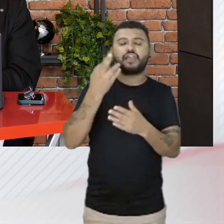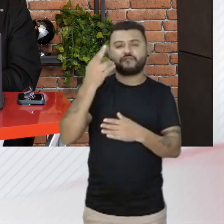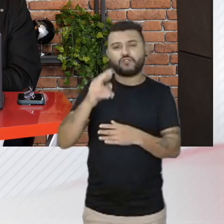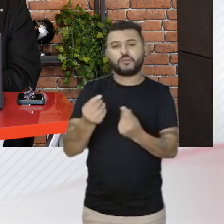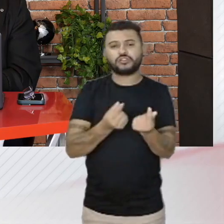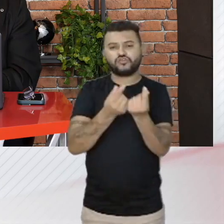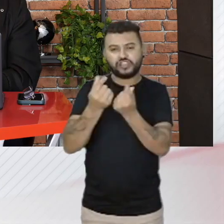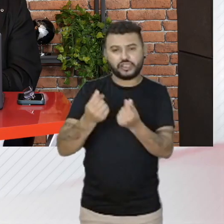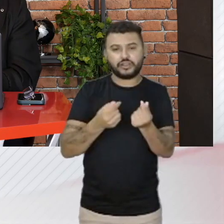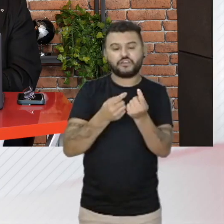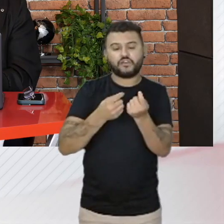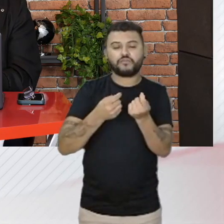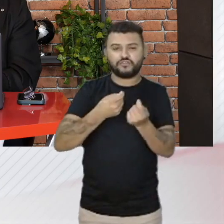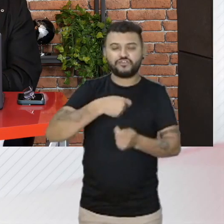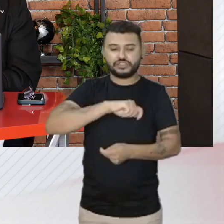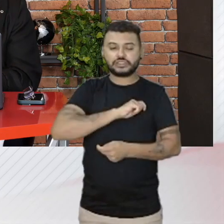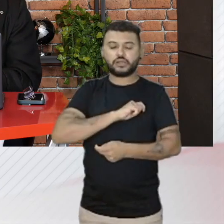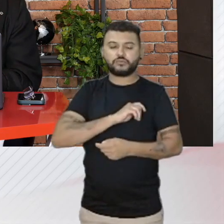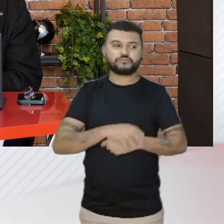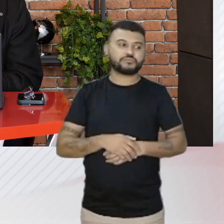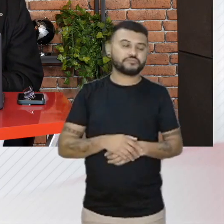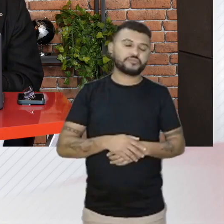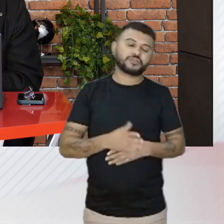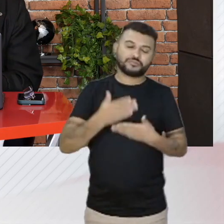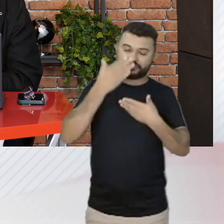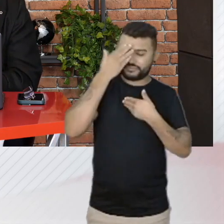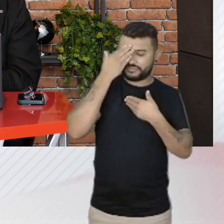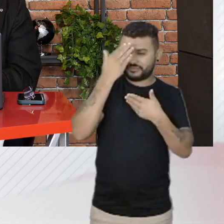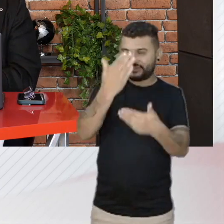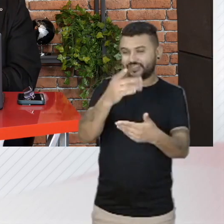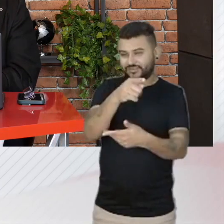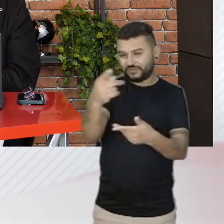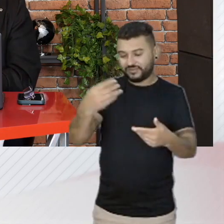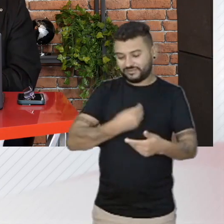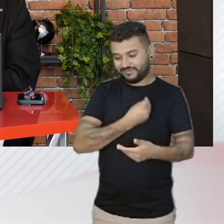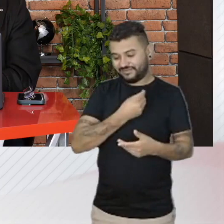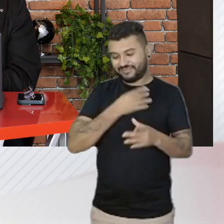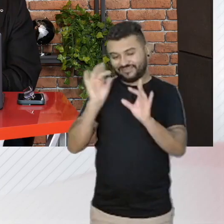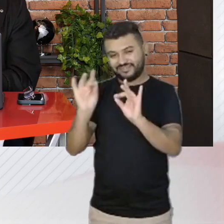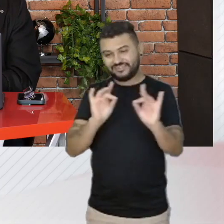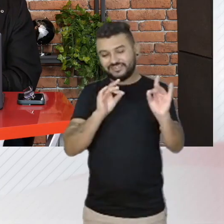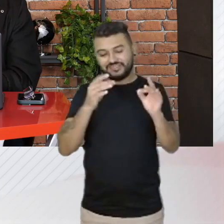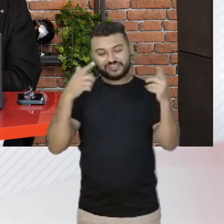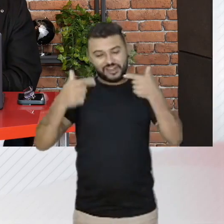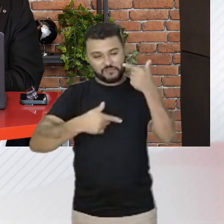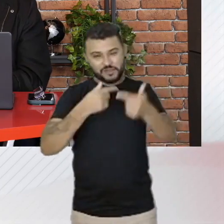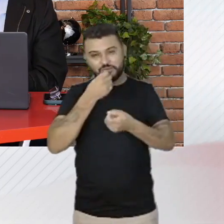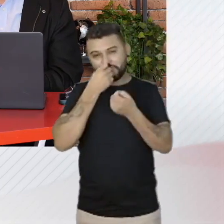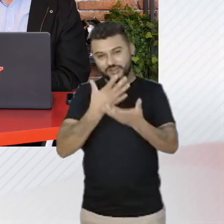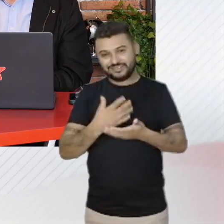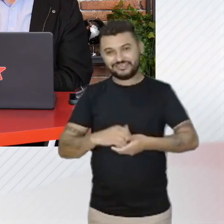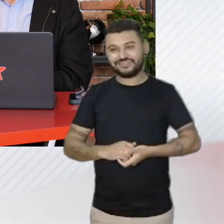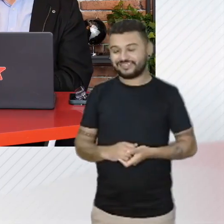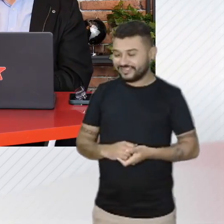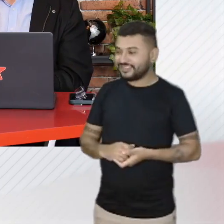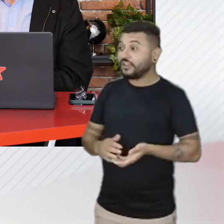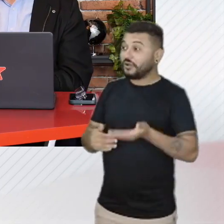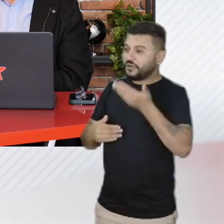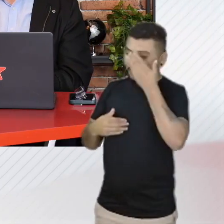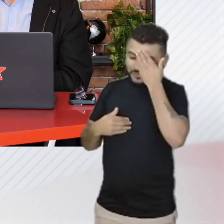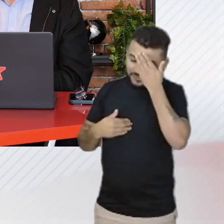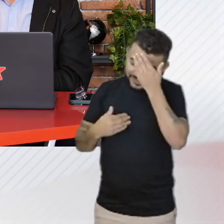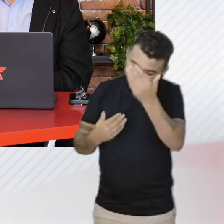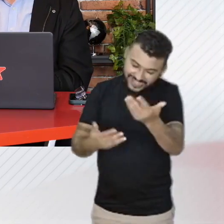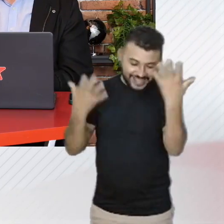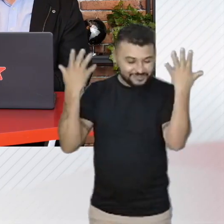seja bastante exitosa essa votação. Obrigado, Denise, pela sua participação, bom trabalho para vocês aí. Muito obrigada, Gilmar. Parabéns